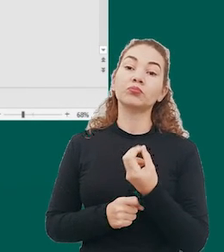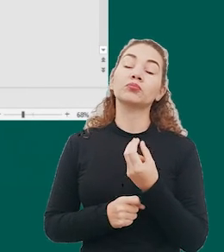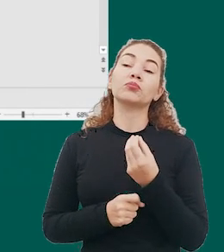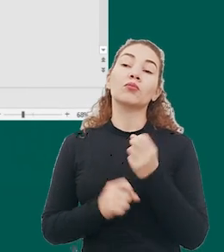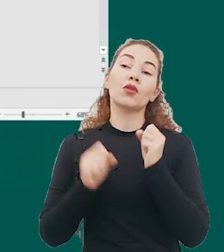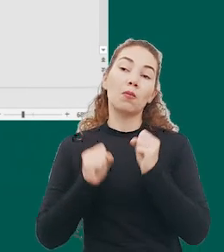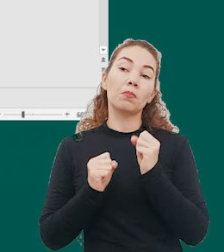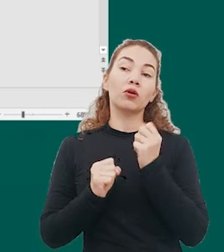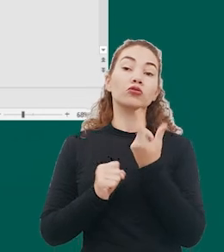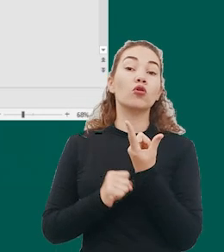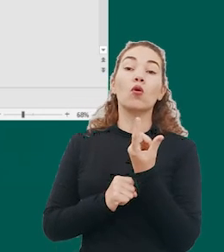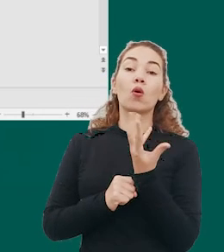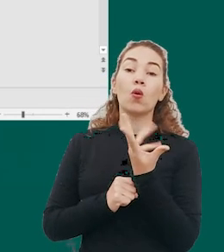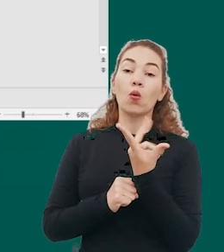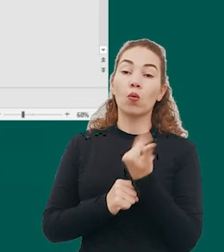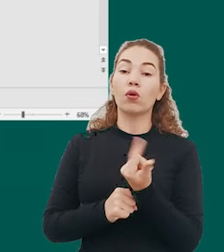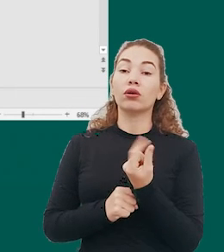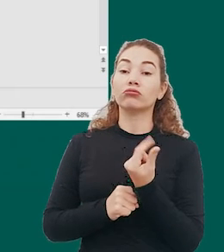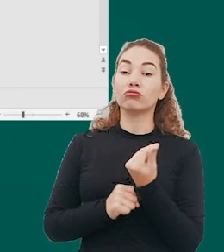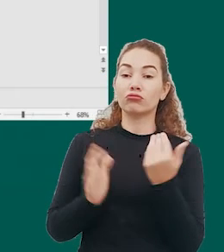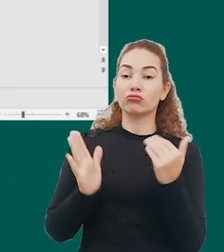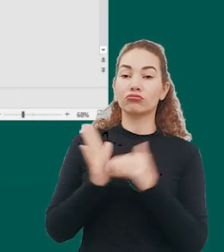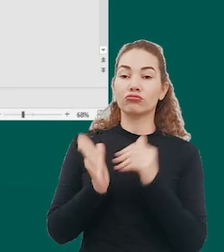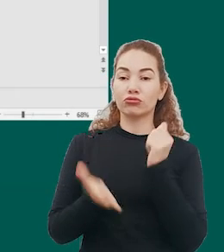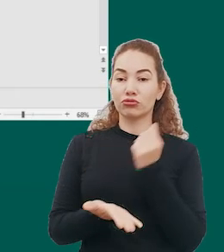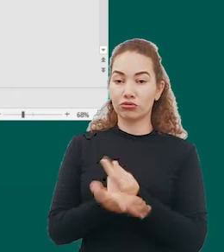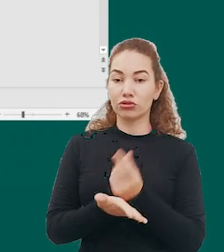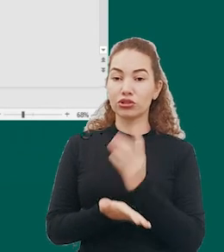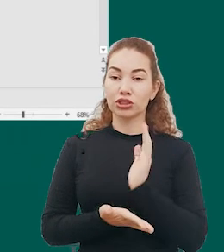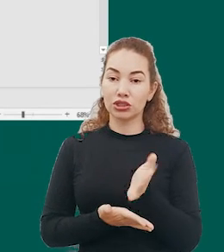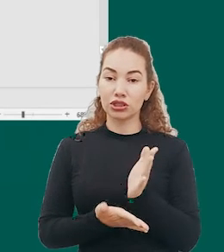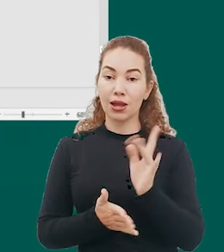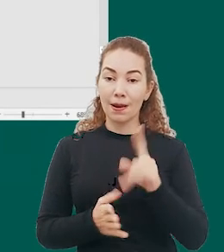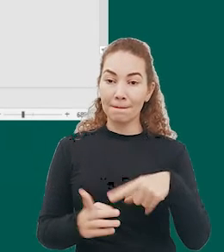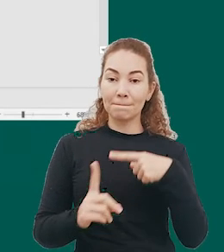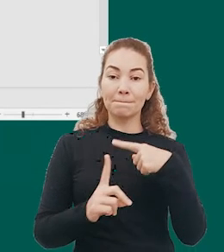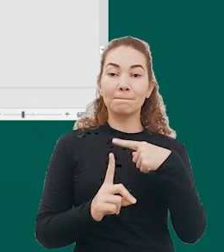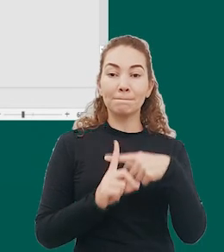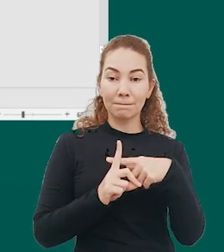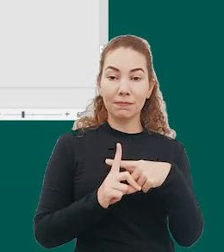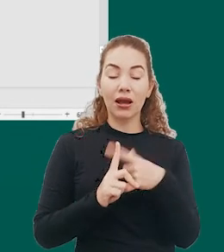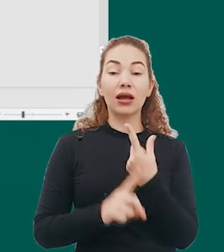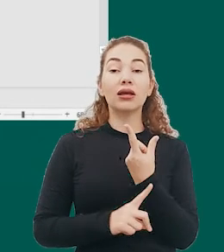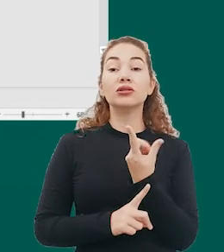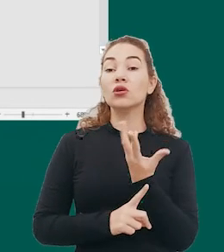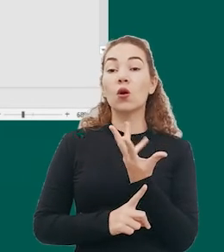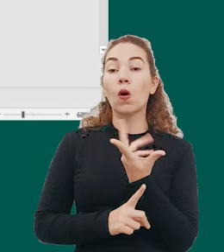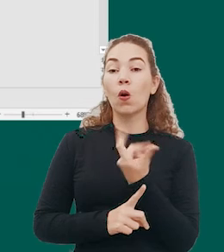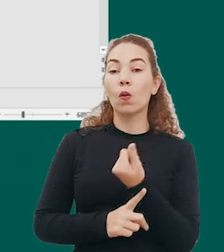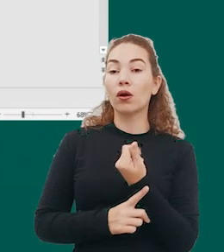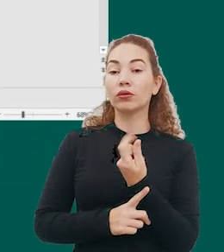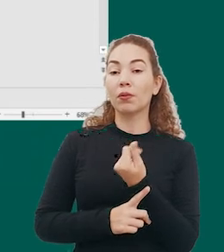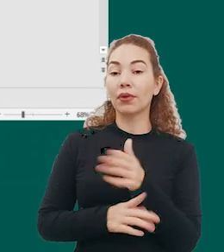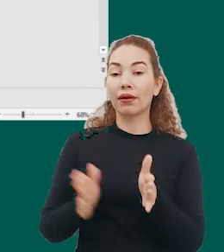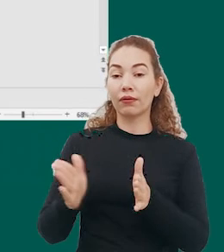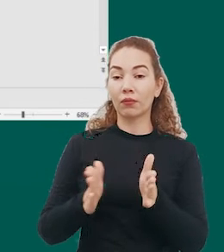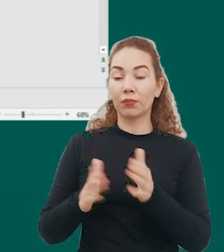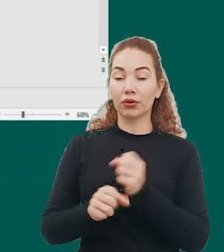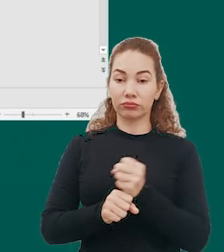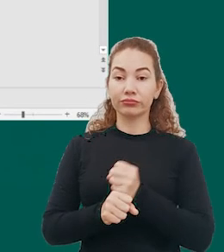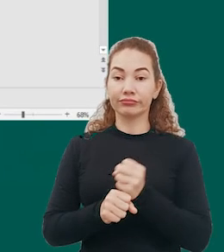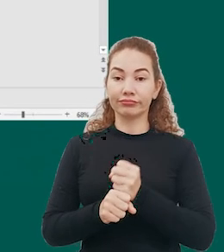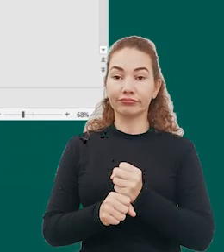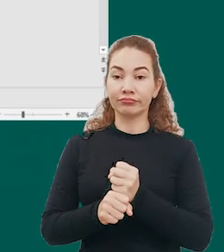estarei informando o valor que eu já havia pago pelo consórcio, mais o valor que eu paguei durante aquele ano,